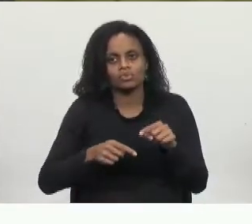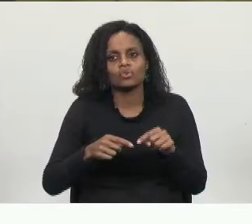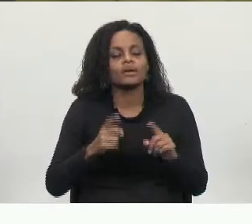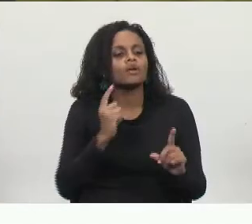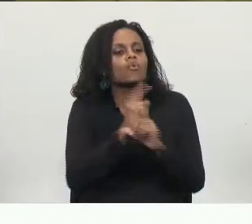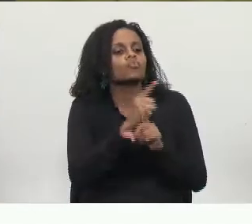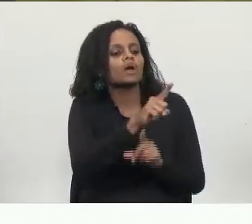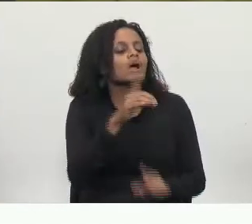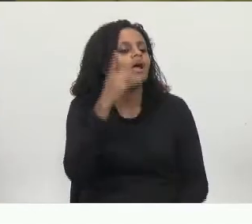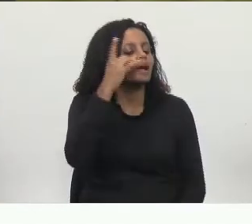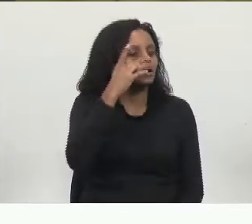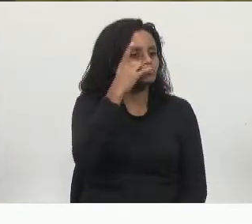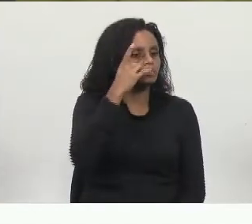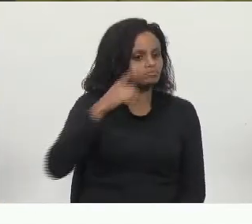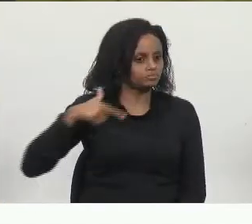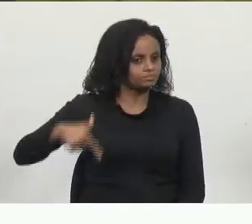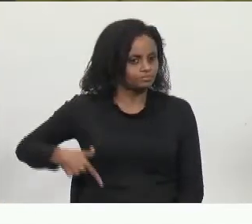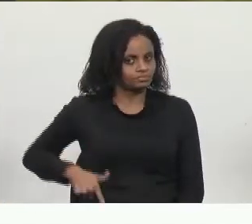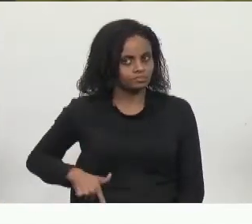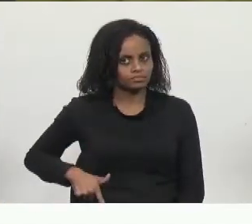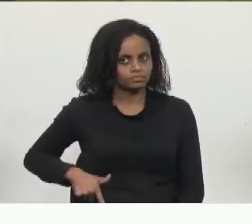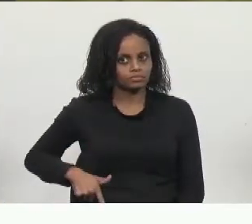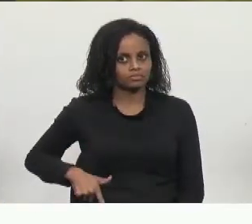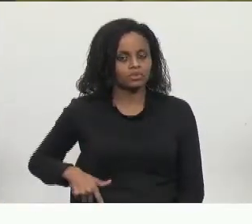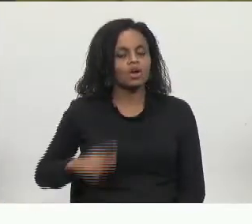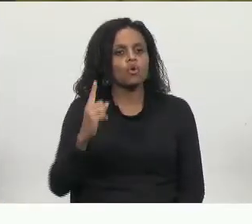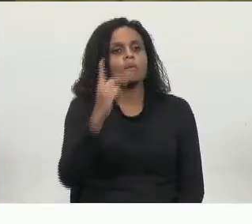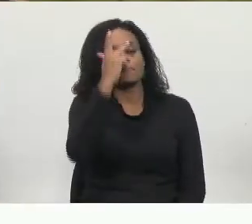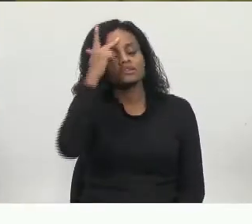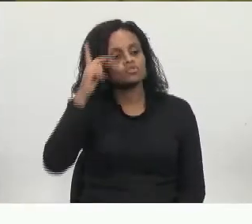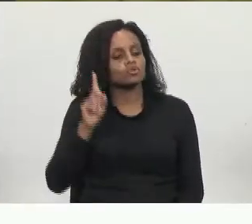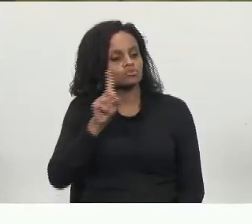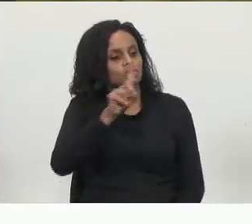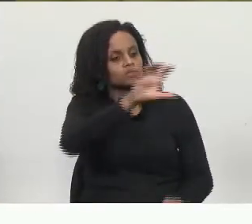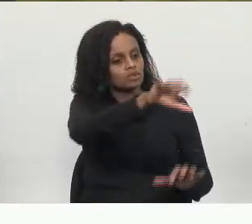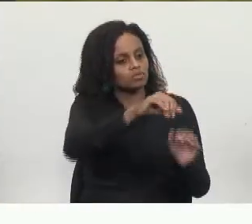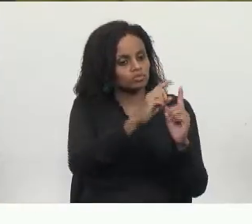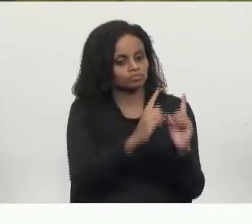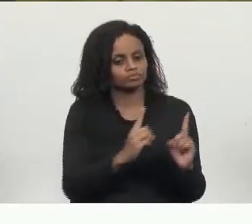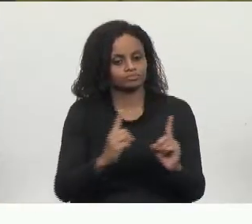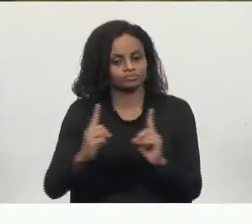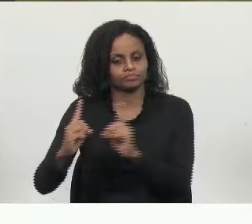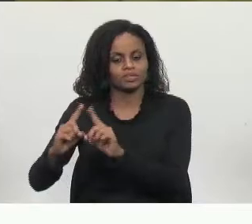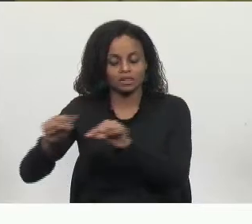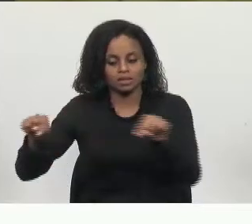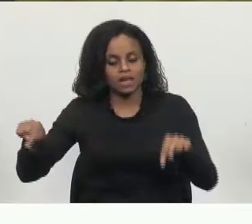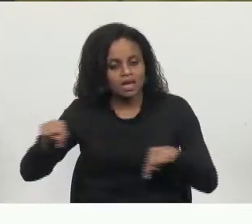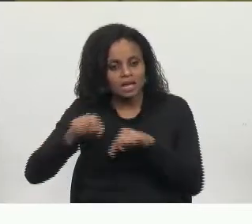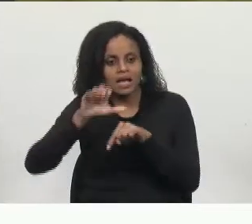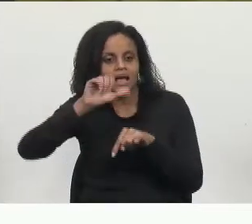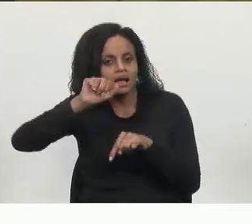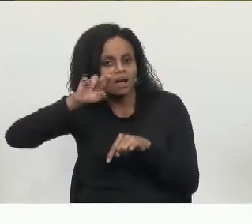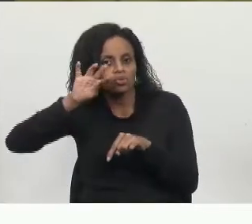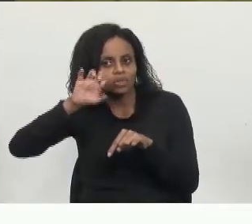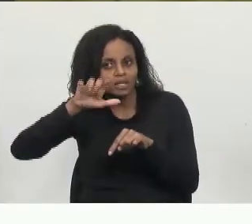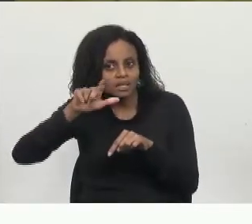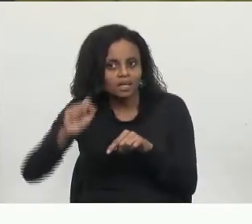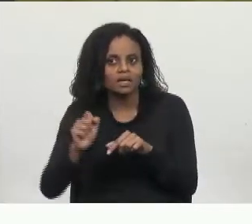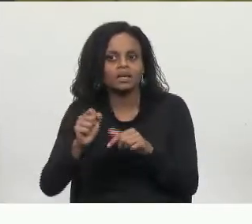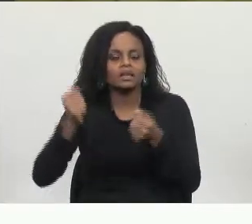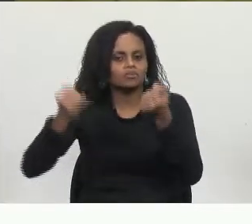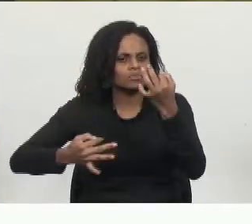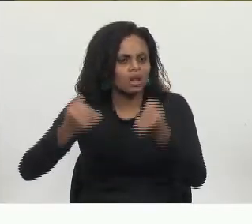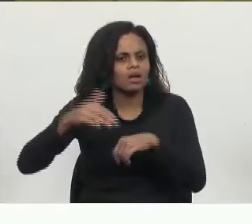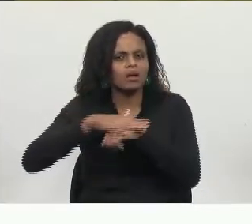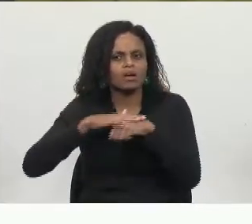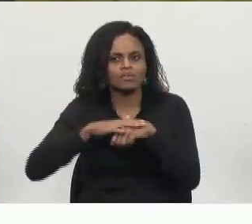deputado portando arma de fogo, vai acompanhar uma pessoa até a sala de cautela, para que possa, entendeu? Não desarmá-lo em